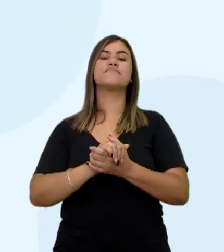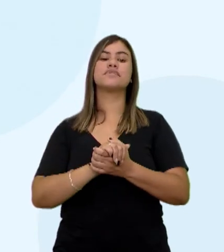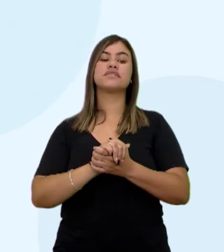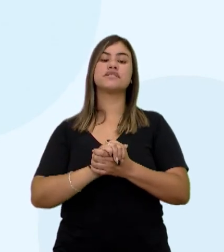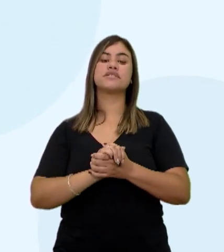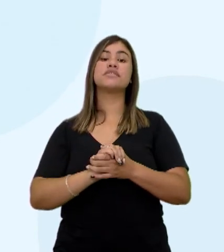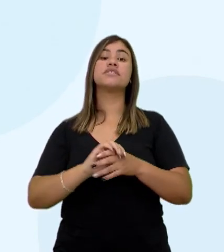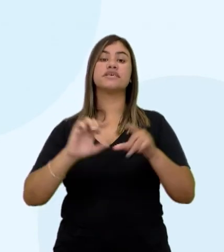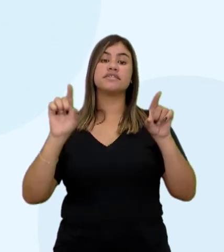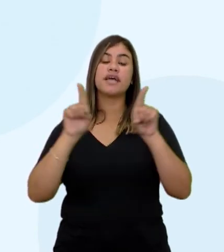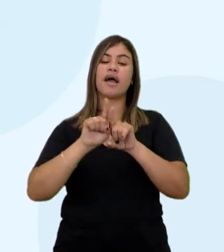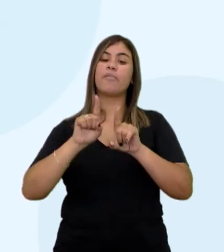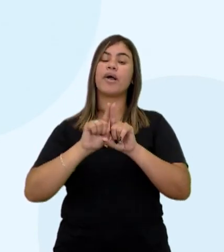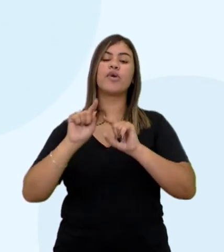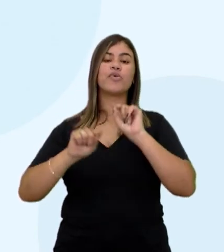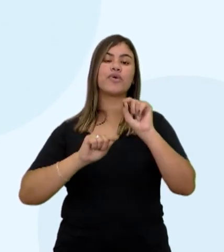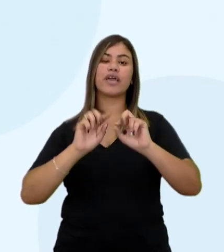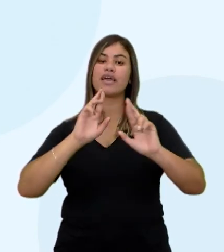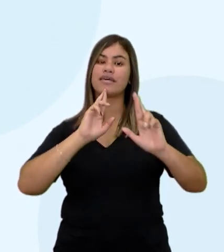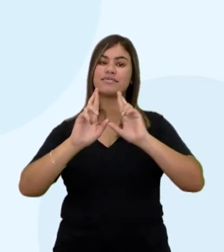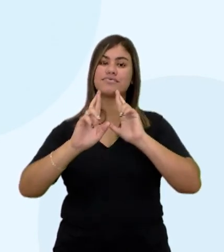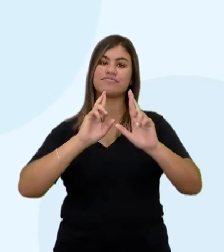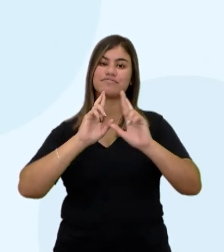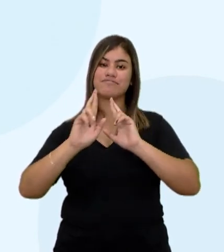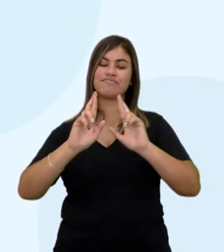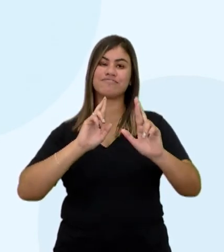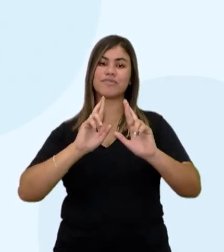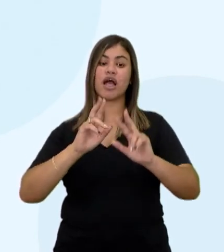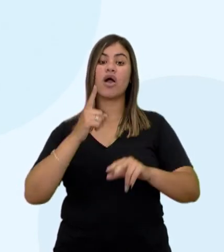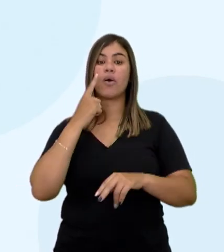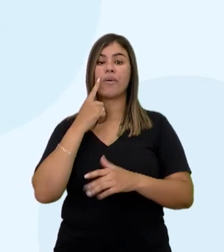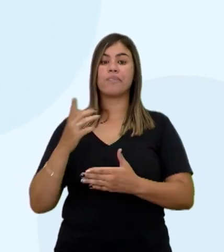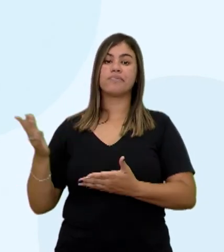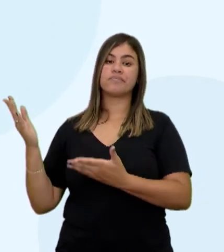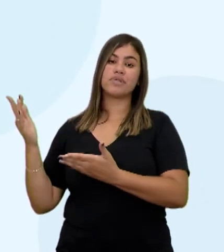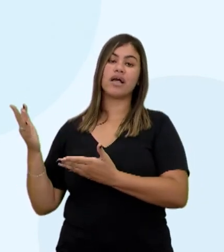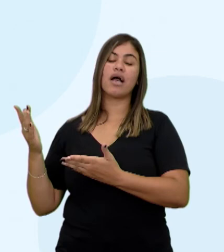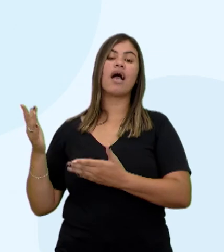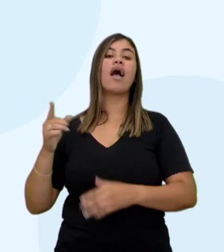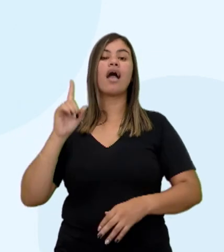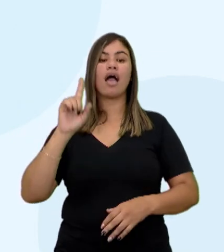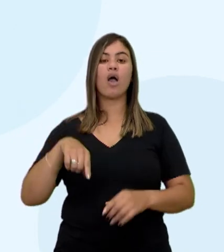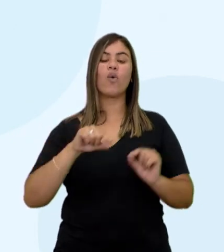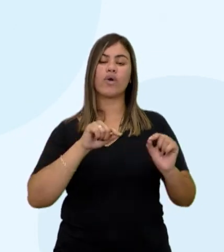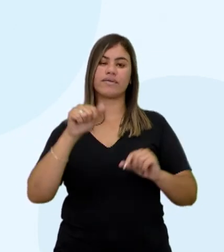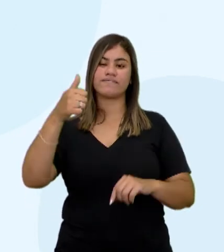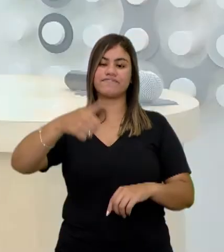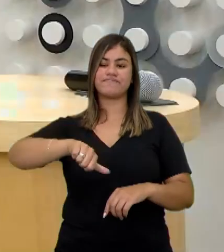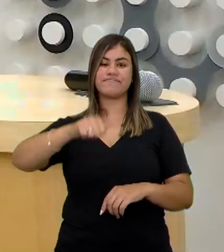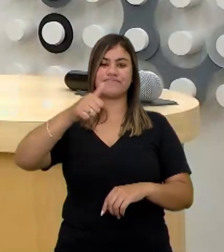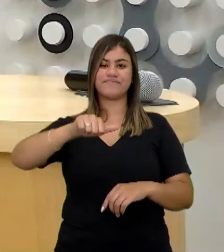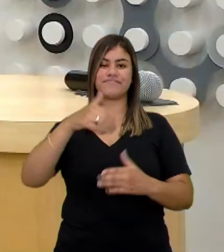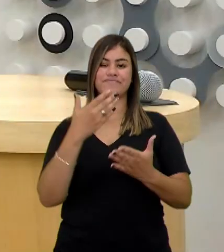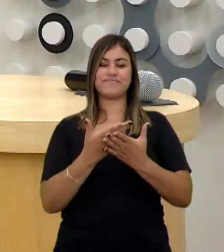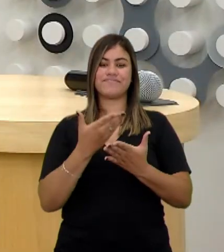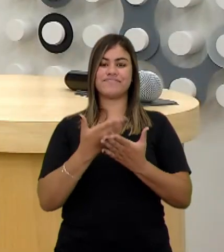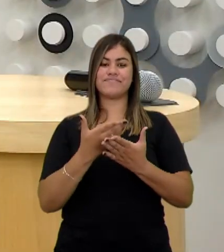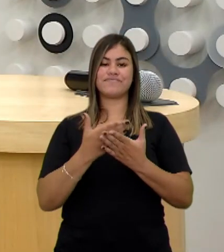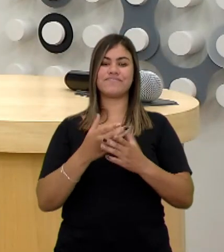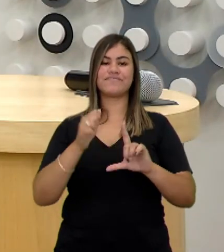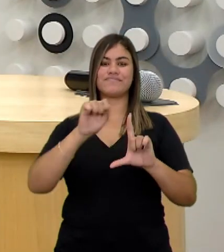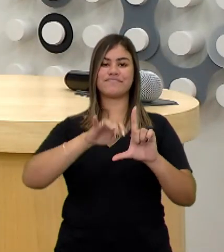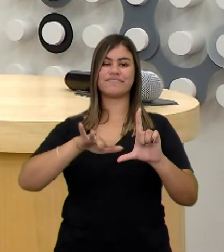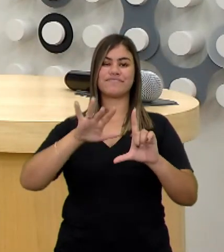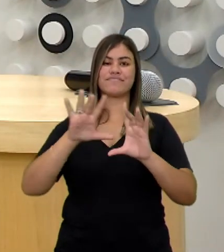e aí fazer aí, né, as respostas desses questionamentos. Vocês estão vendo aí na tela de vocês, para vocês avaliarem a aula, tem o QR